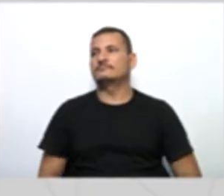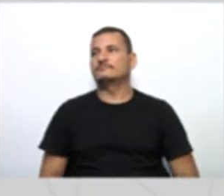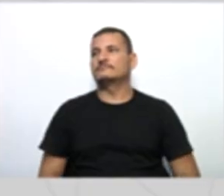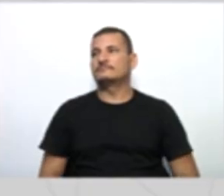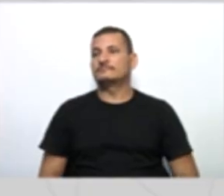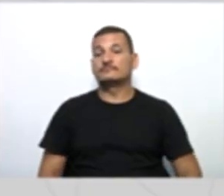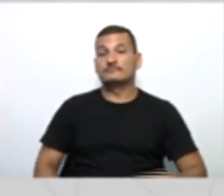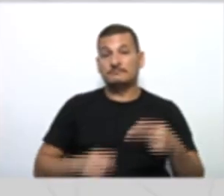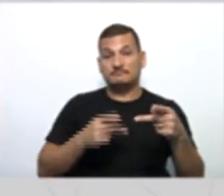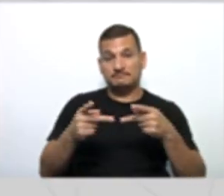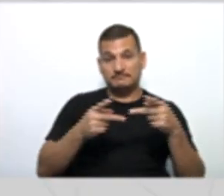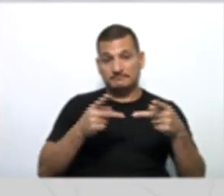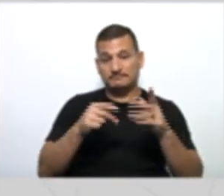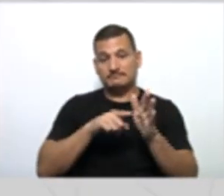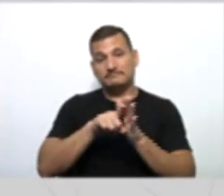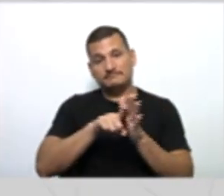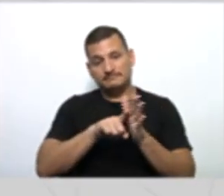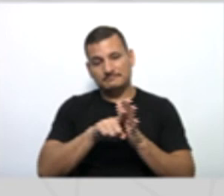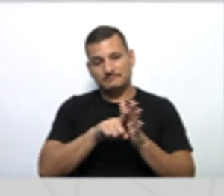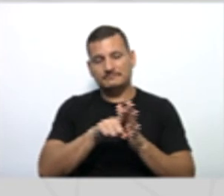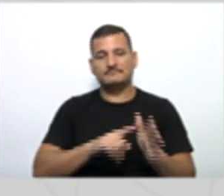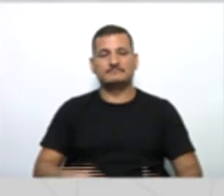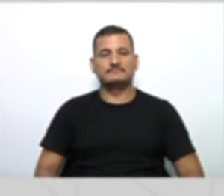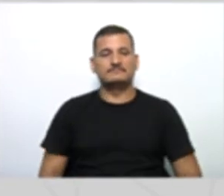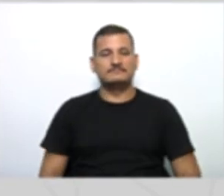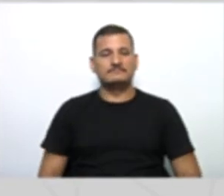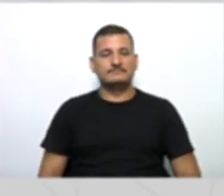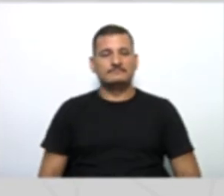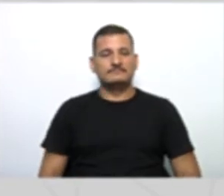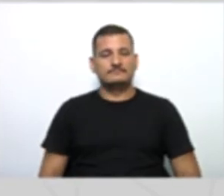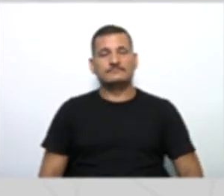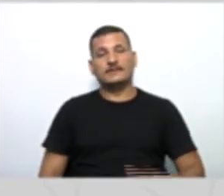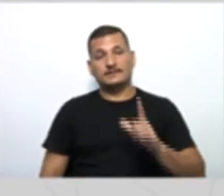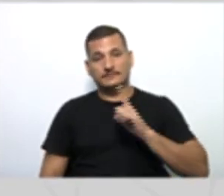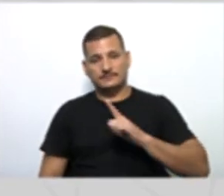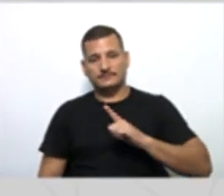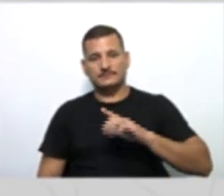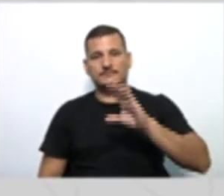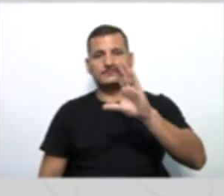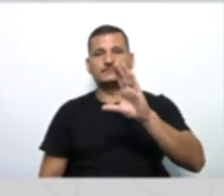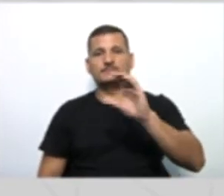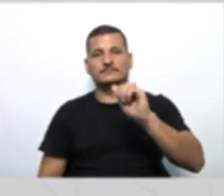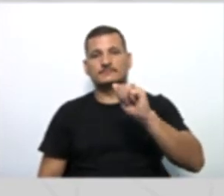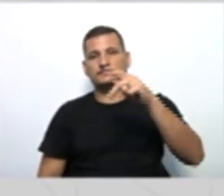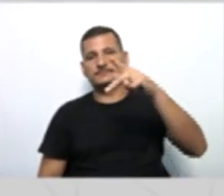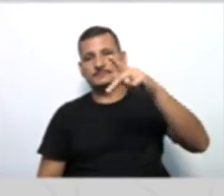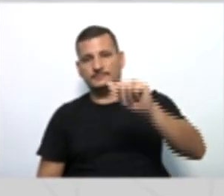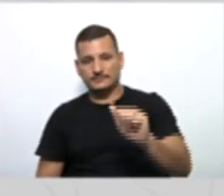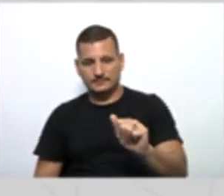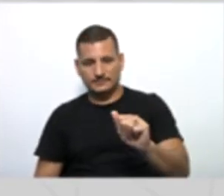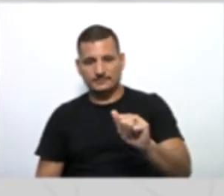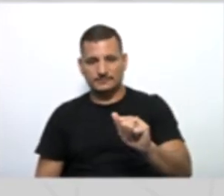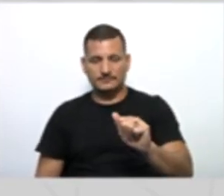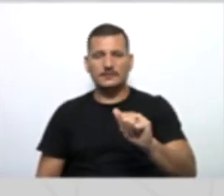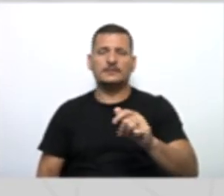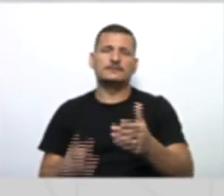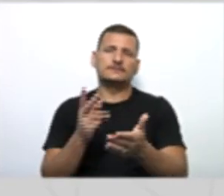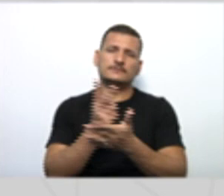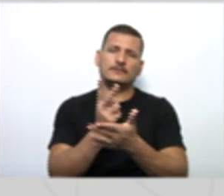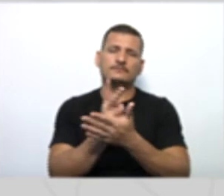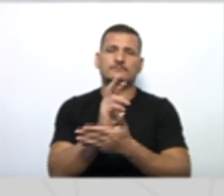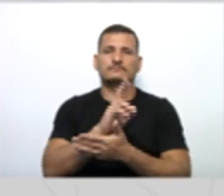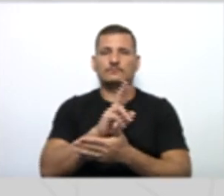O projeto de pesquisa, ele tem, como nós vimos, a capa, sempre vai ter a instituição de ensino, o título